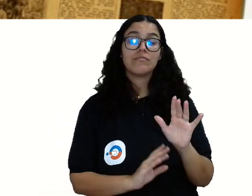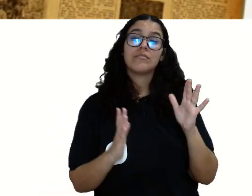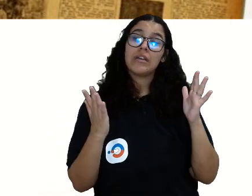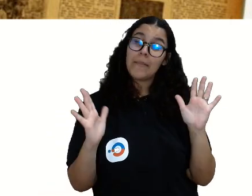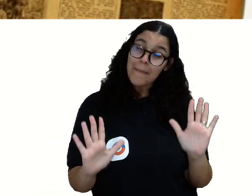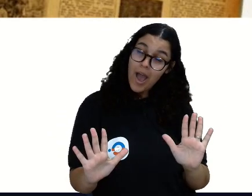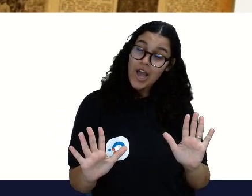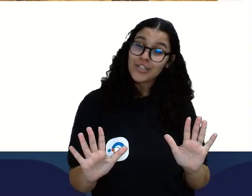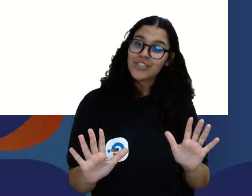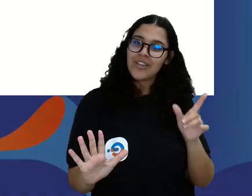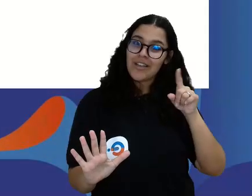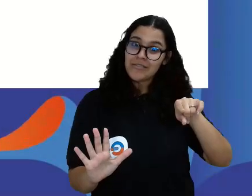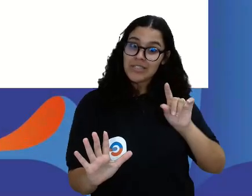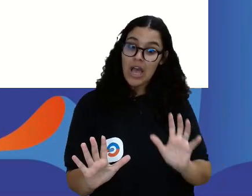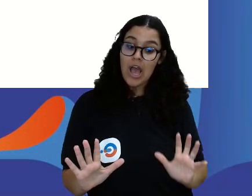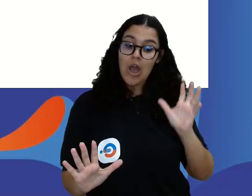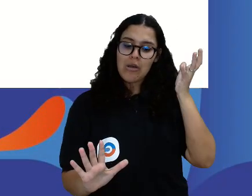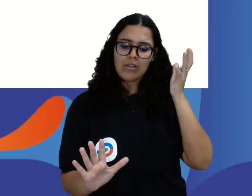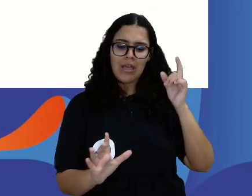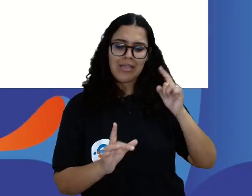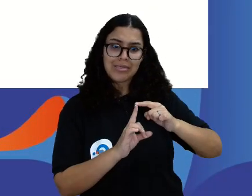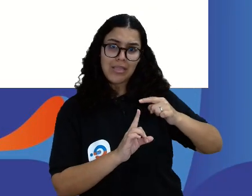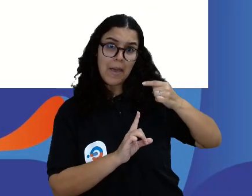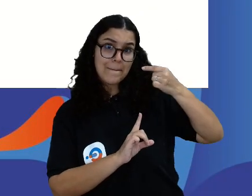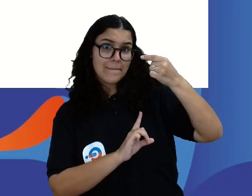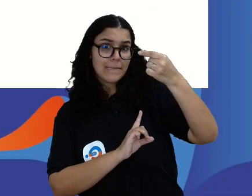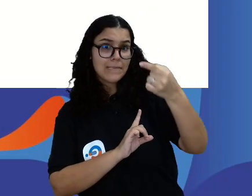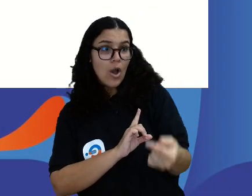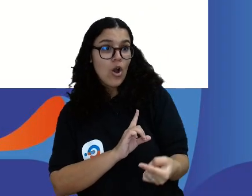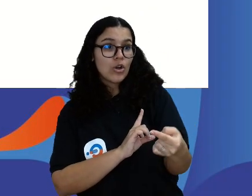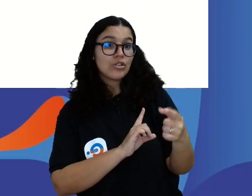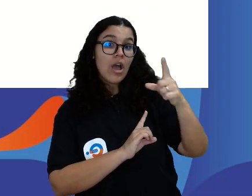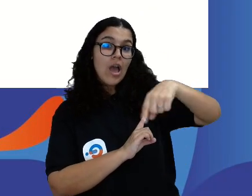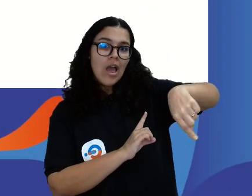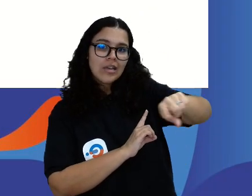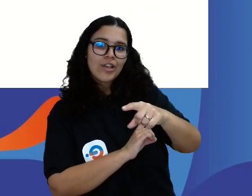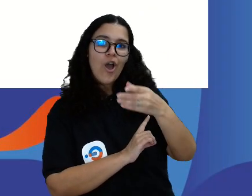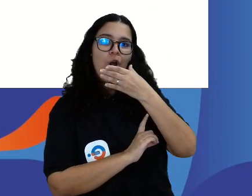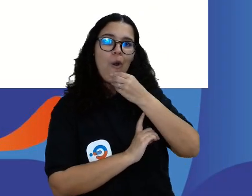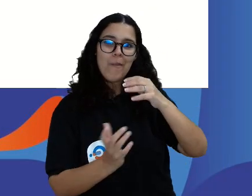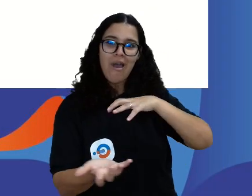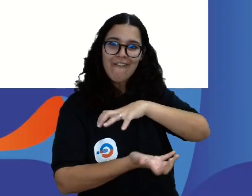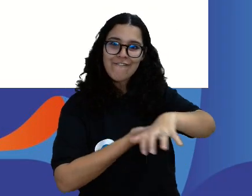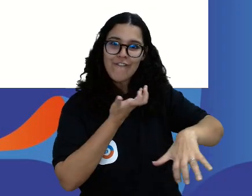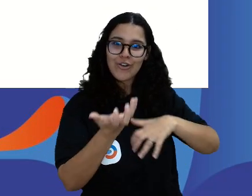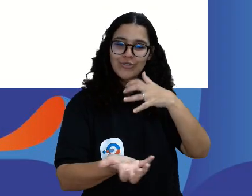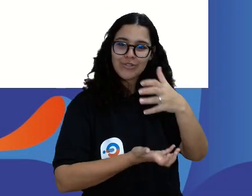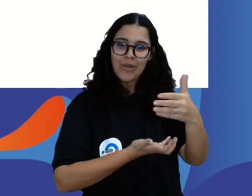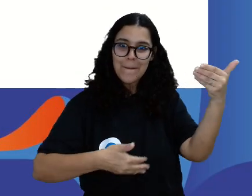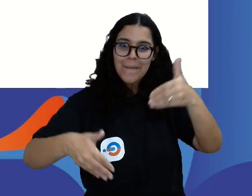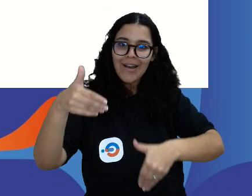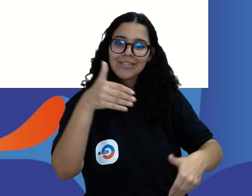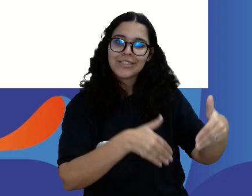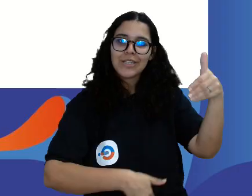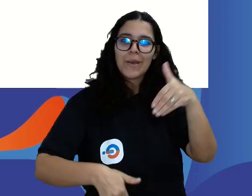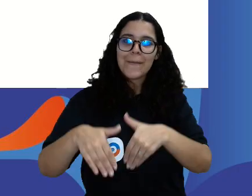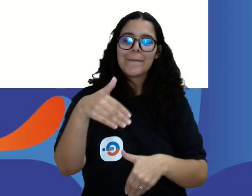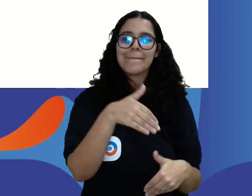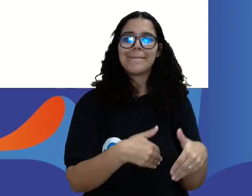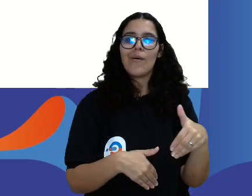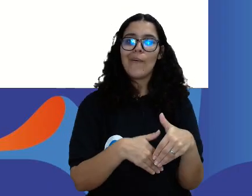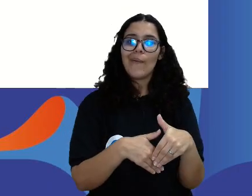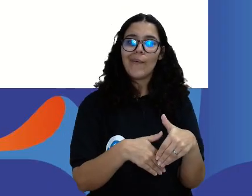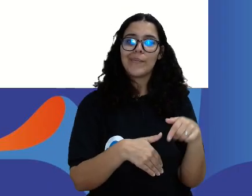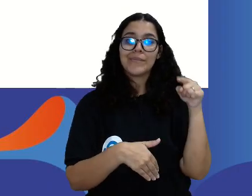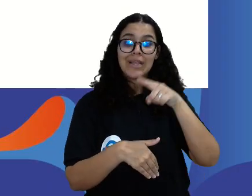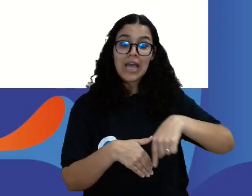acontecido, mais na frente, muitos desses marinheiros, que participaram do processo, né, eles